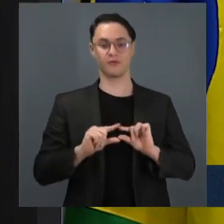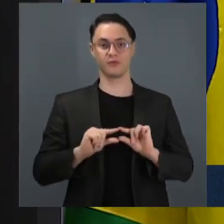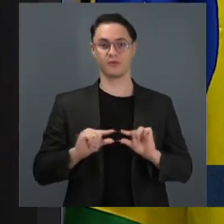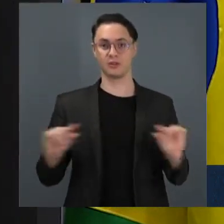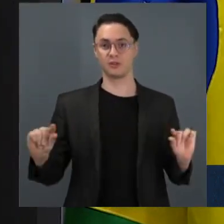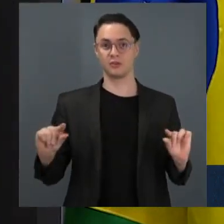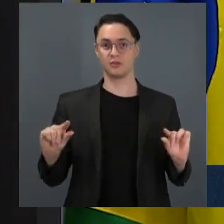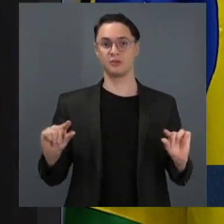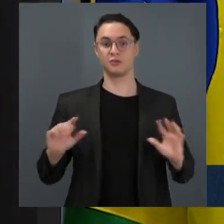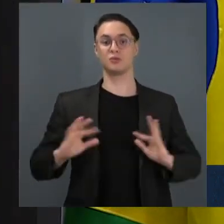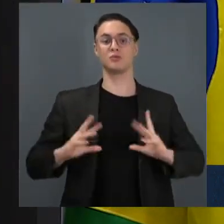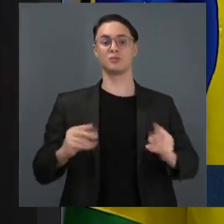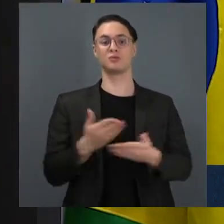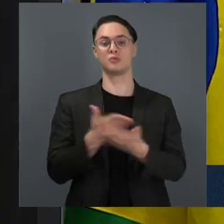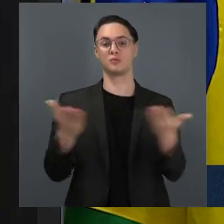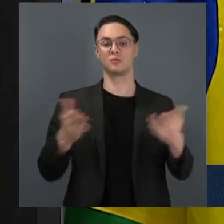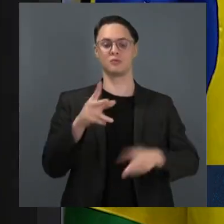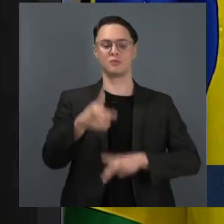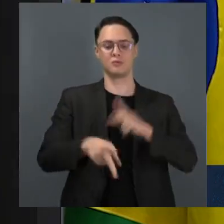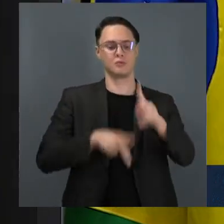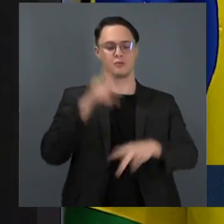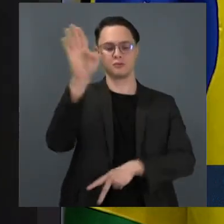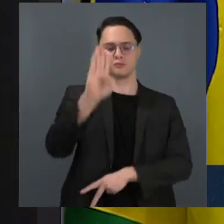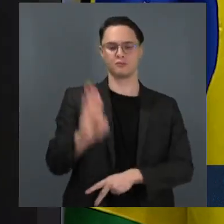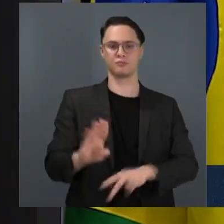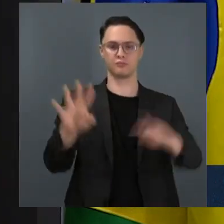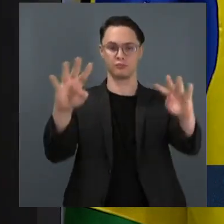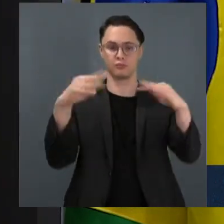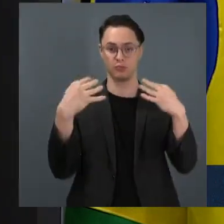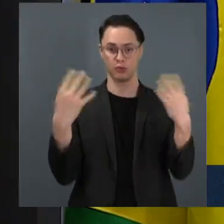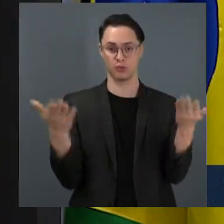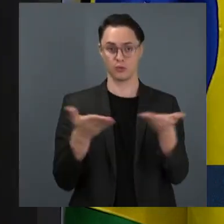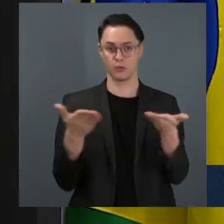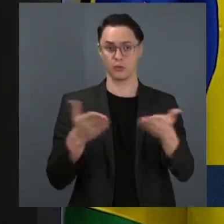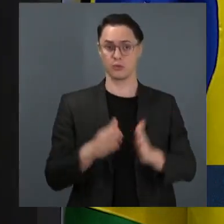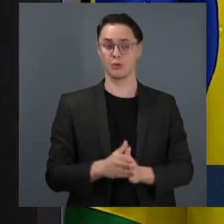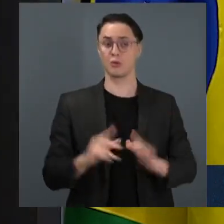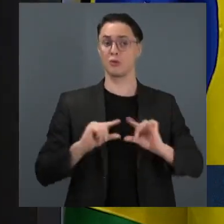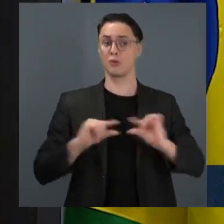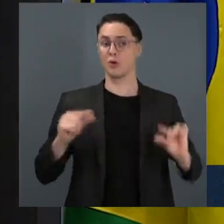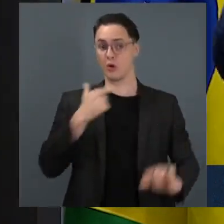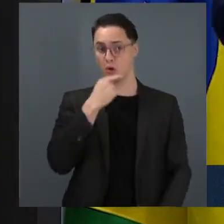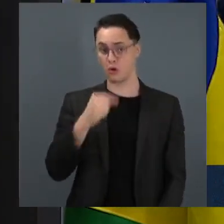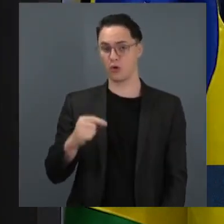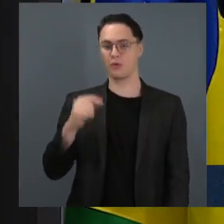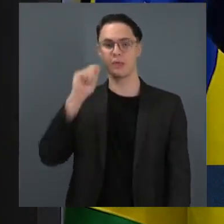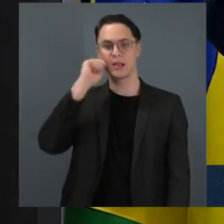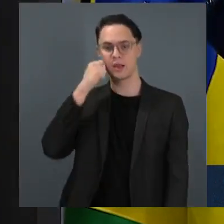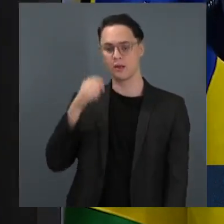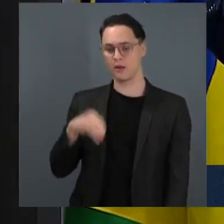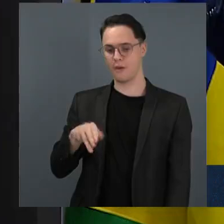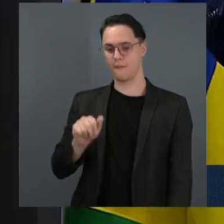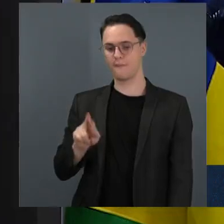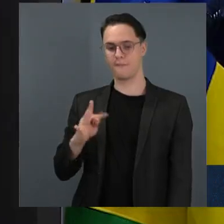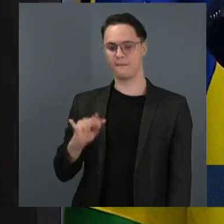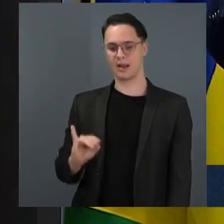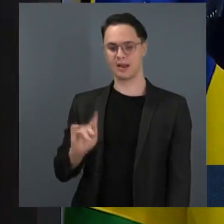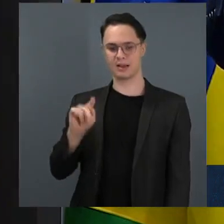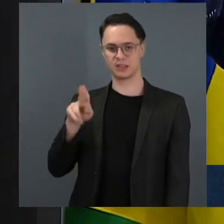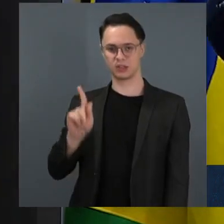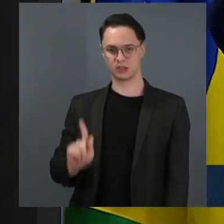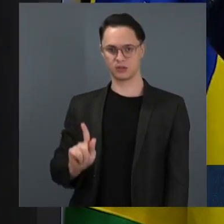para todas as brasileiras e brasileiros que estão nos ouvindo. Frase de Martin Luther King, no momento de sombra dos Estados